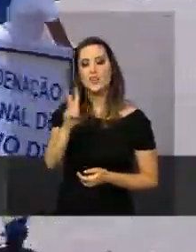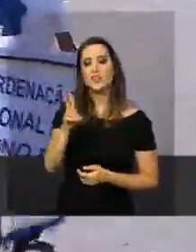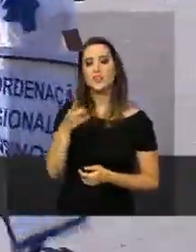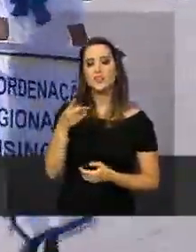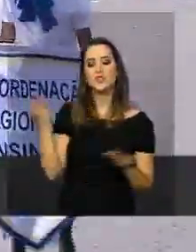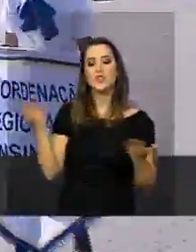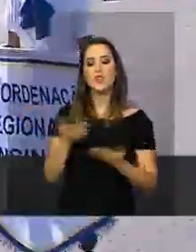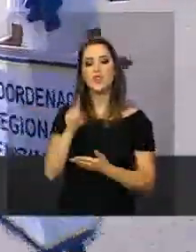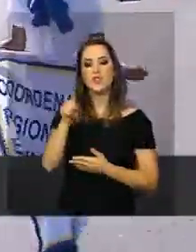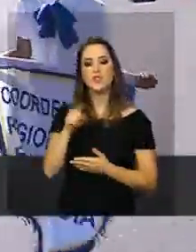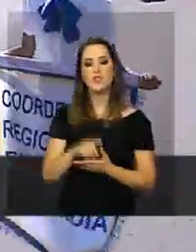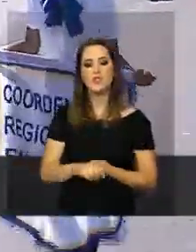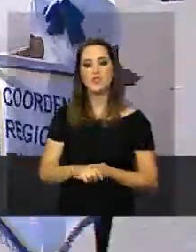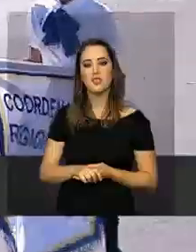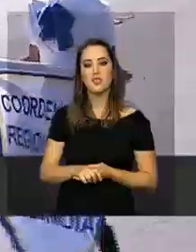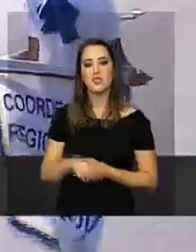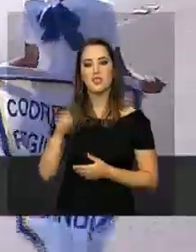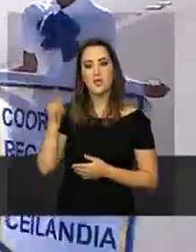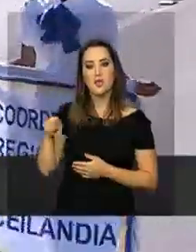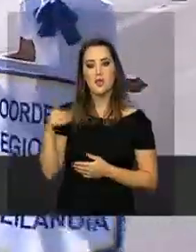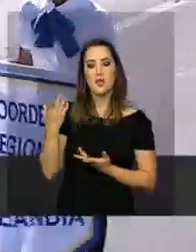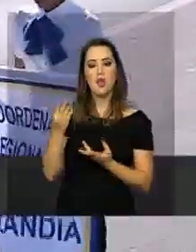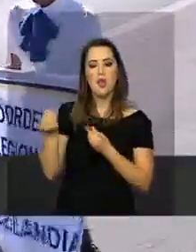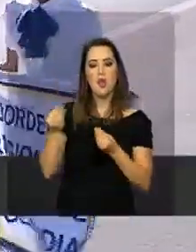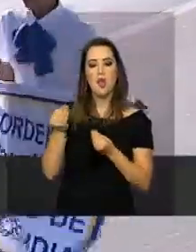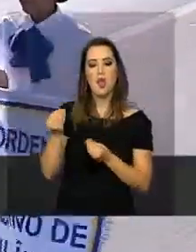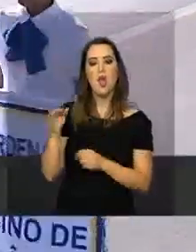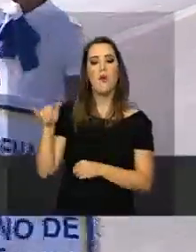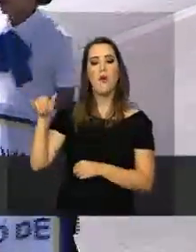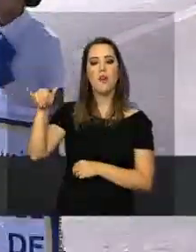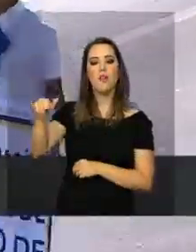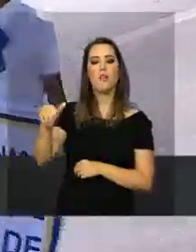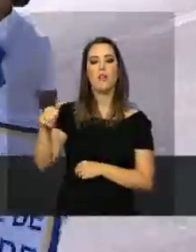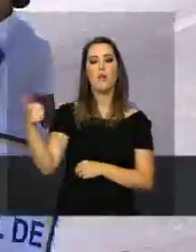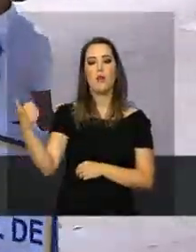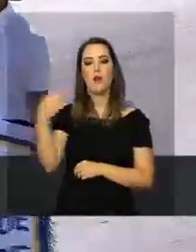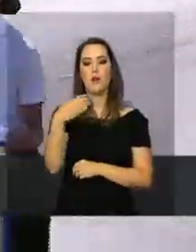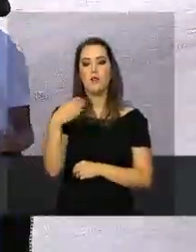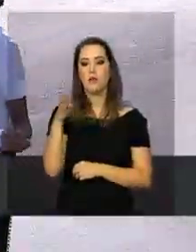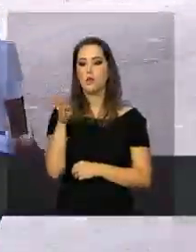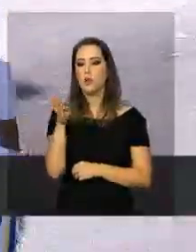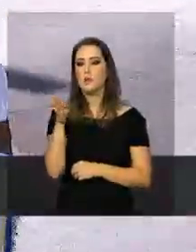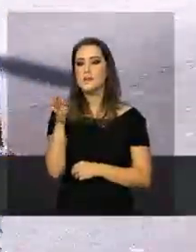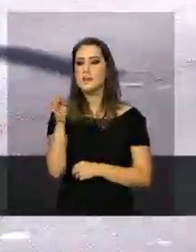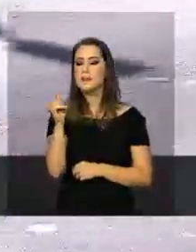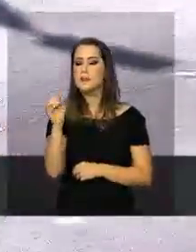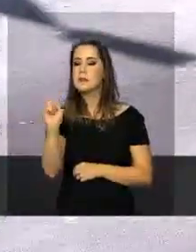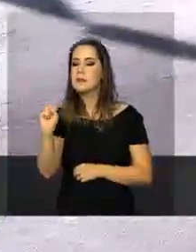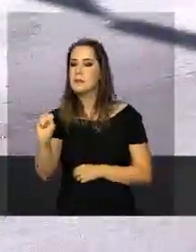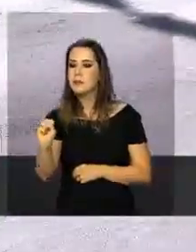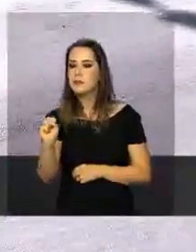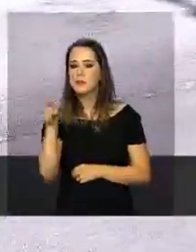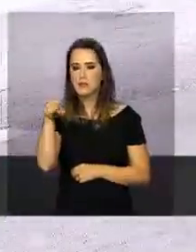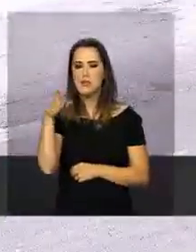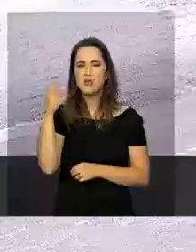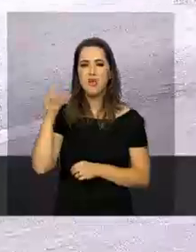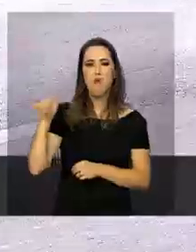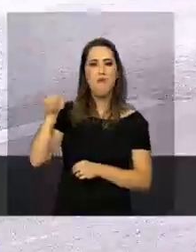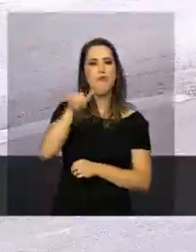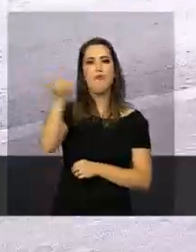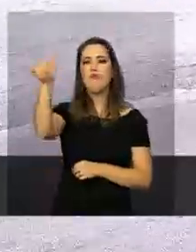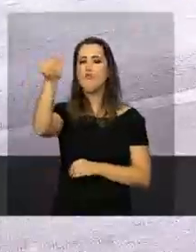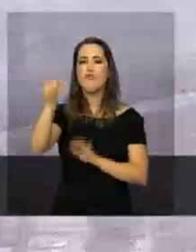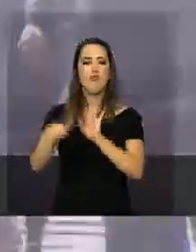está acompanhando? A gente está vendo aí uma réplica do 14 bis, né? O voo, o avião que voou em 1906 na França, considerado a